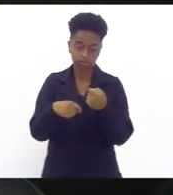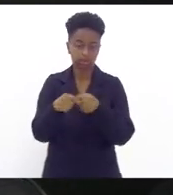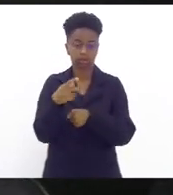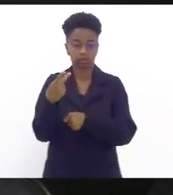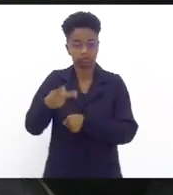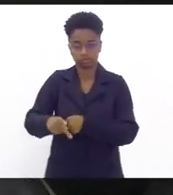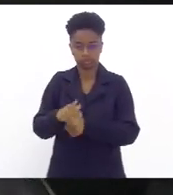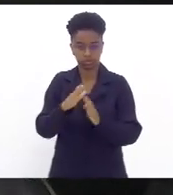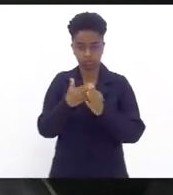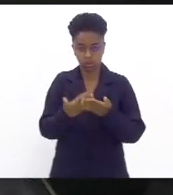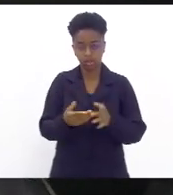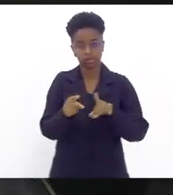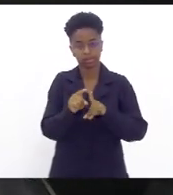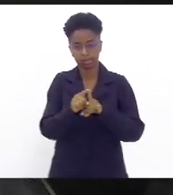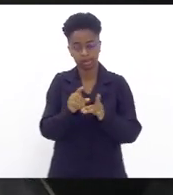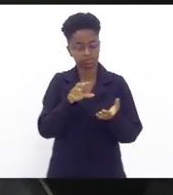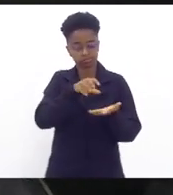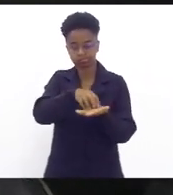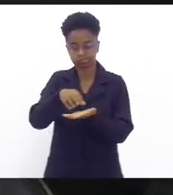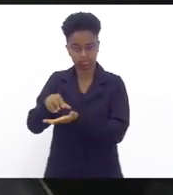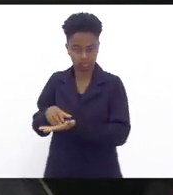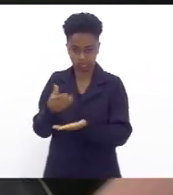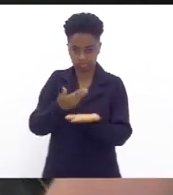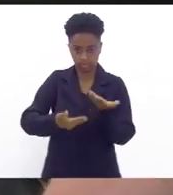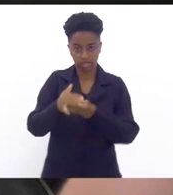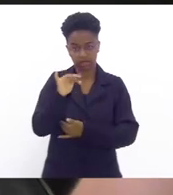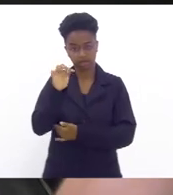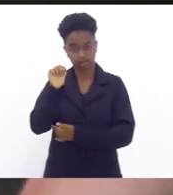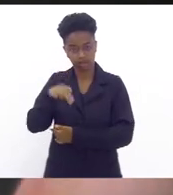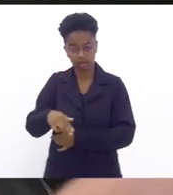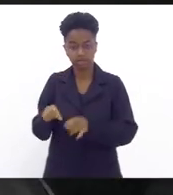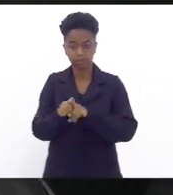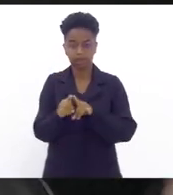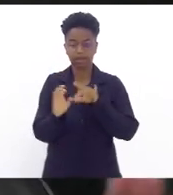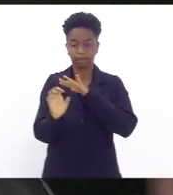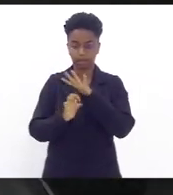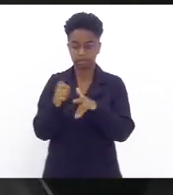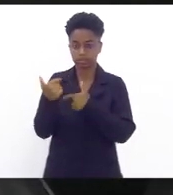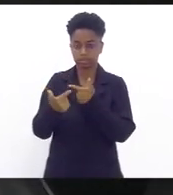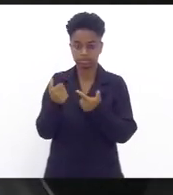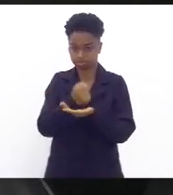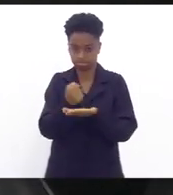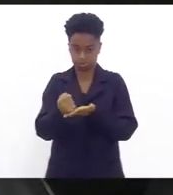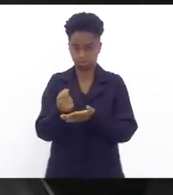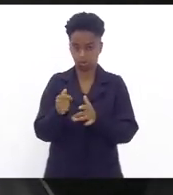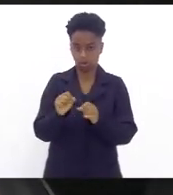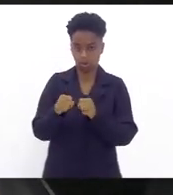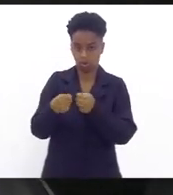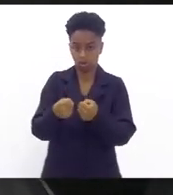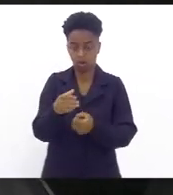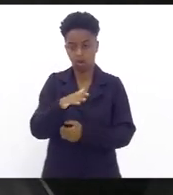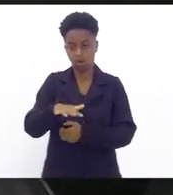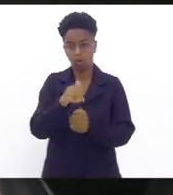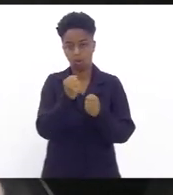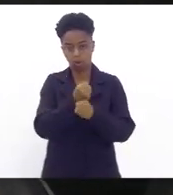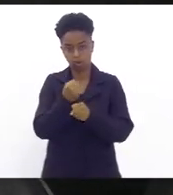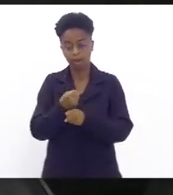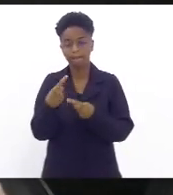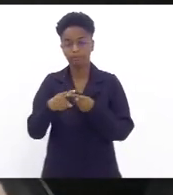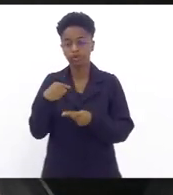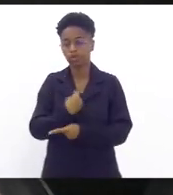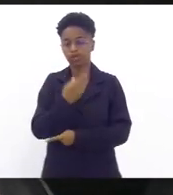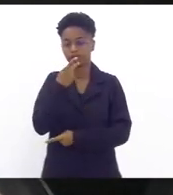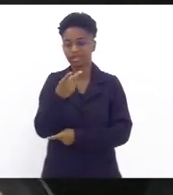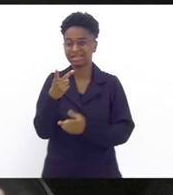Faetec enfim dos órgãos que vão estar ali dando com isso e fã e a empresa que for contratada para Enfim fazer essas obras Porque como a gente fala